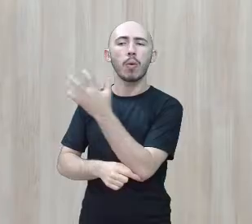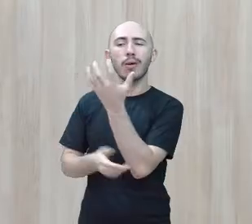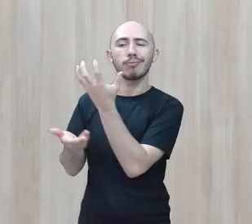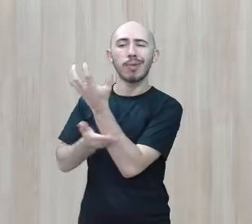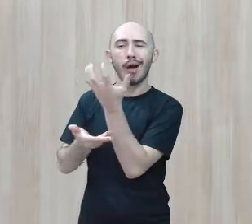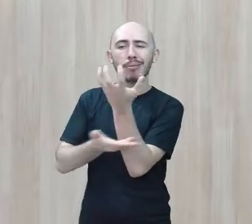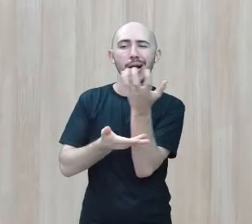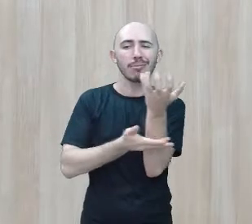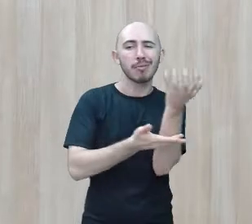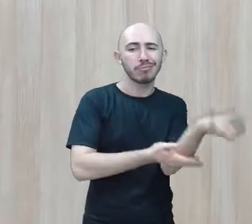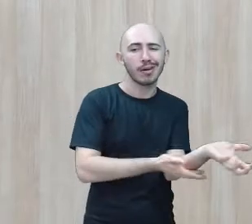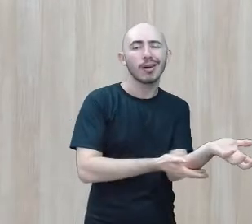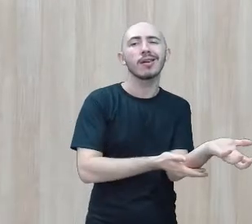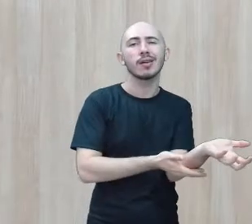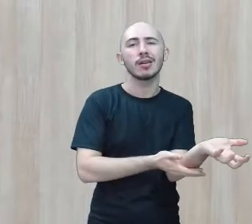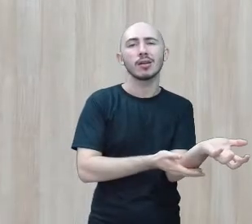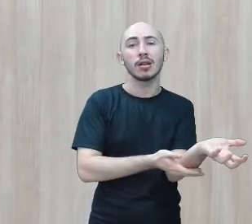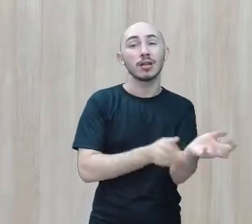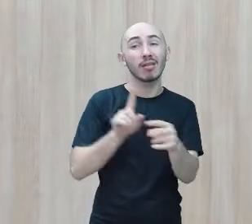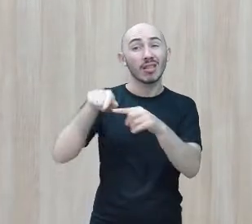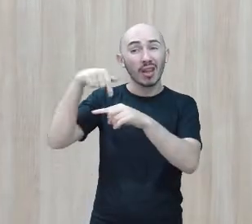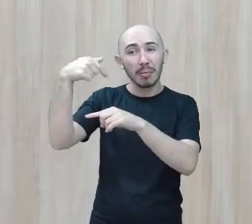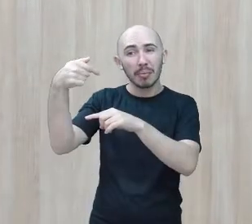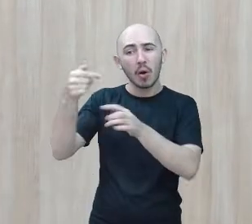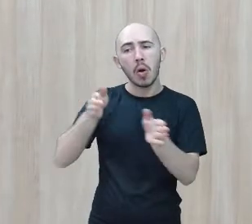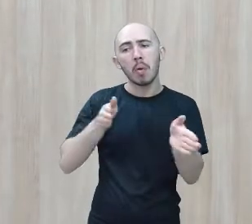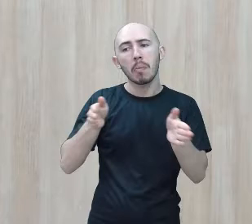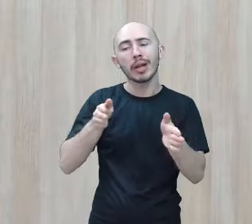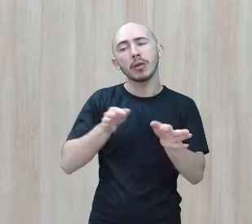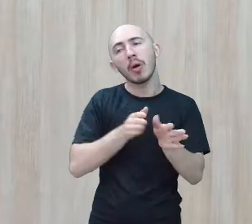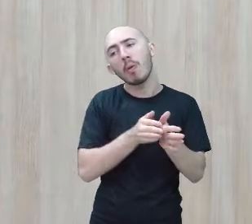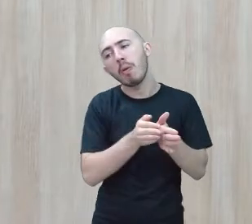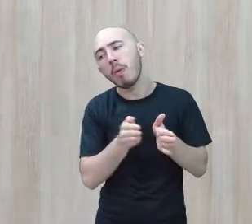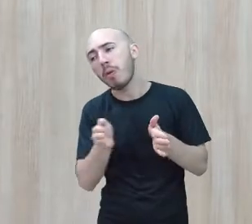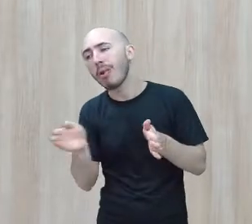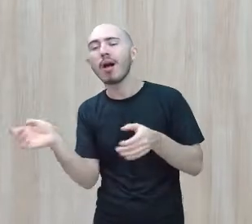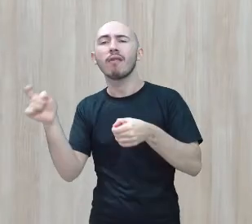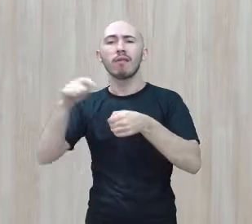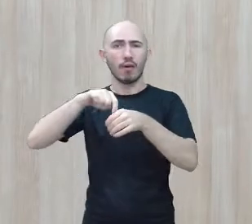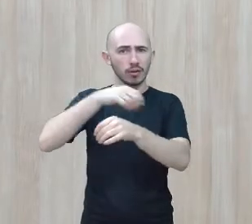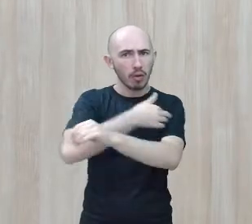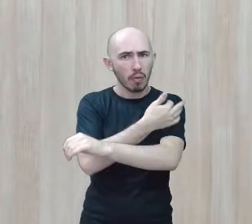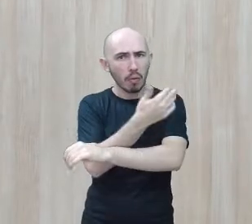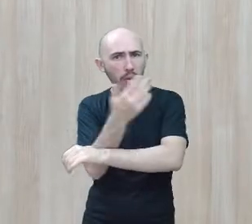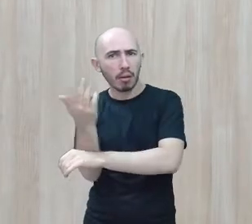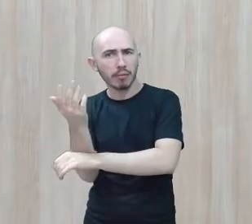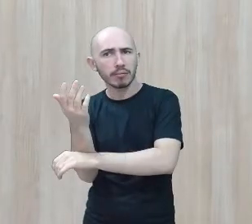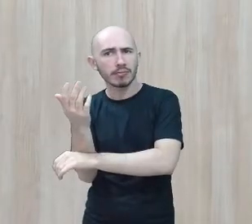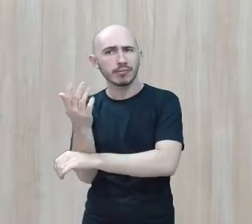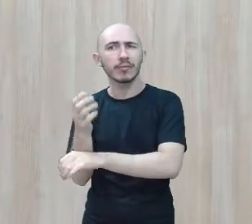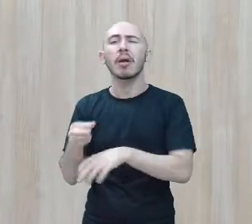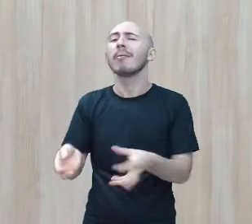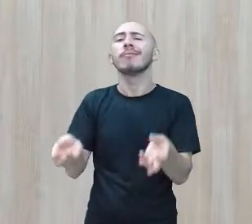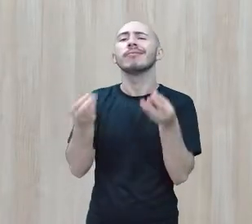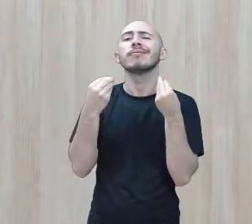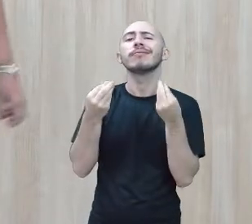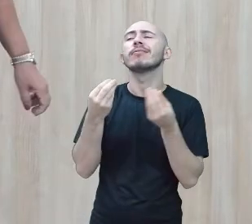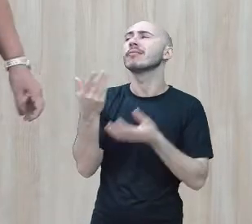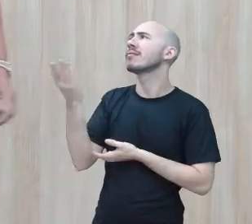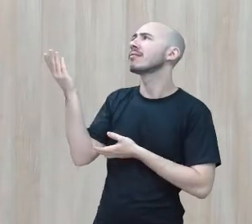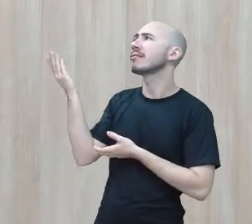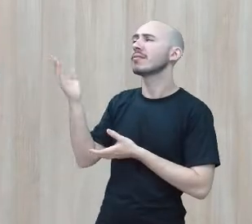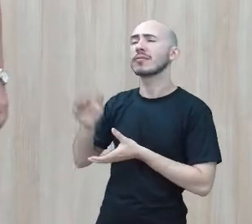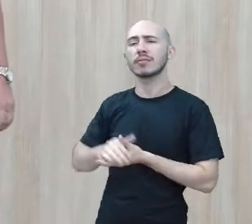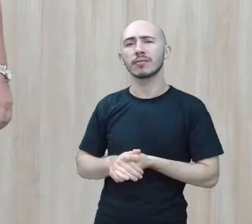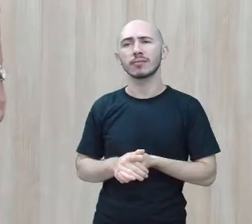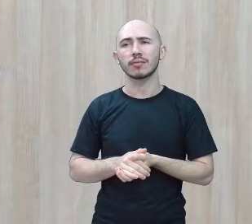devastação, professora, a gente agora vai saber para que foi cortado tudo isso. E a gente vai deixar para refletir um pouquinho essa questão